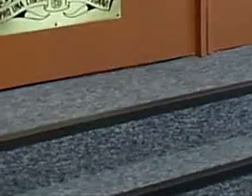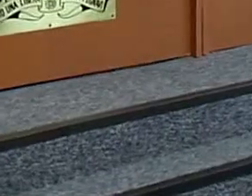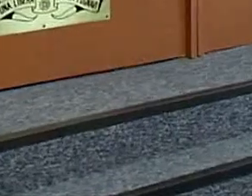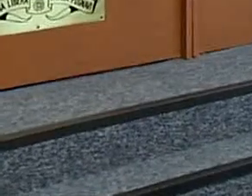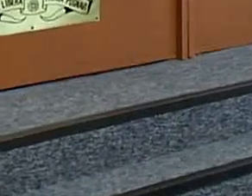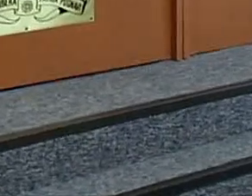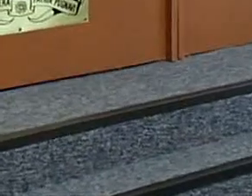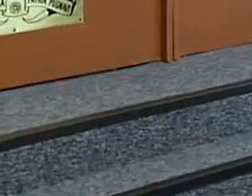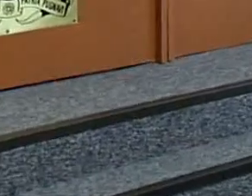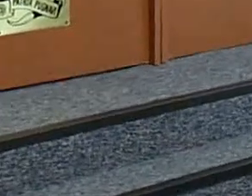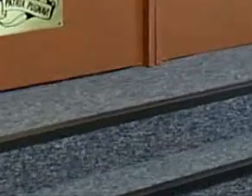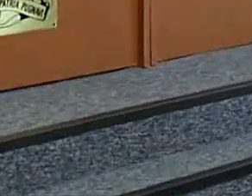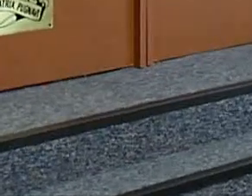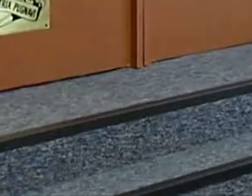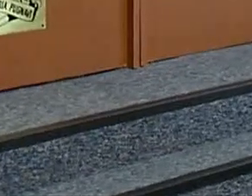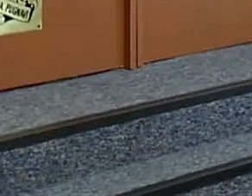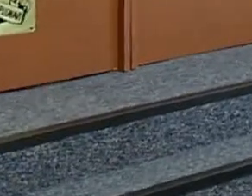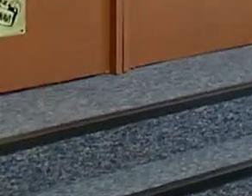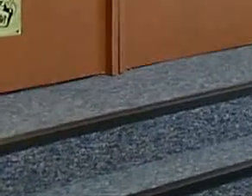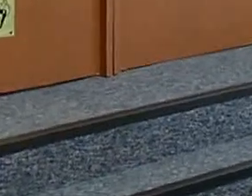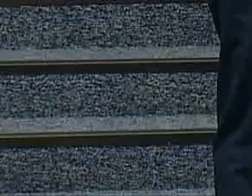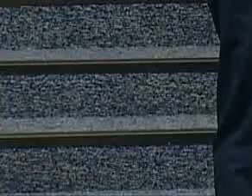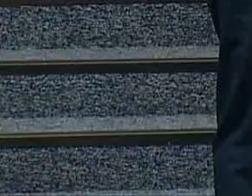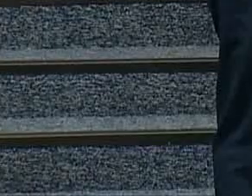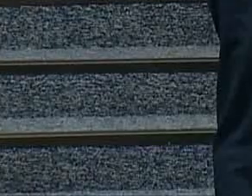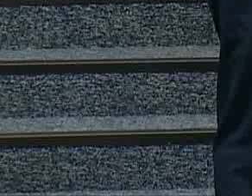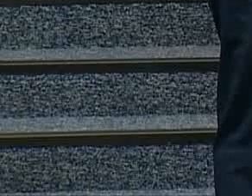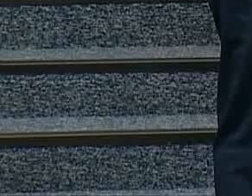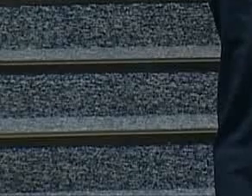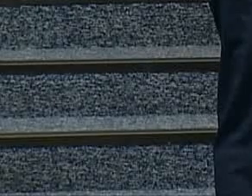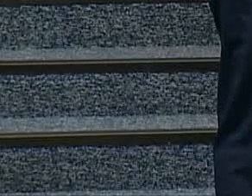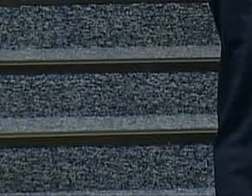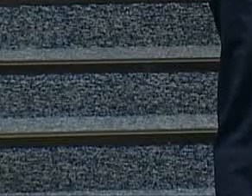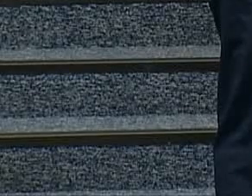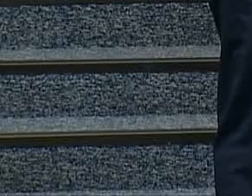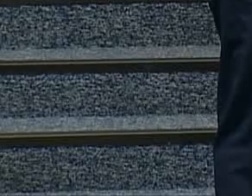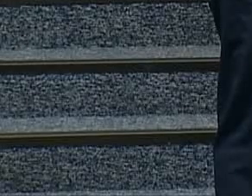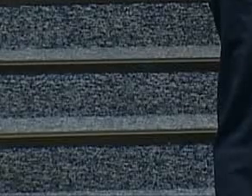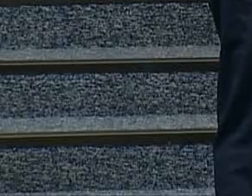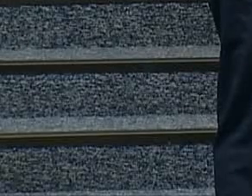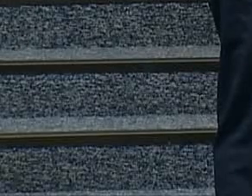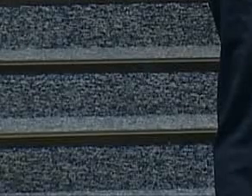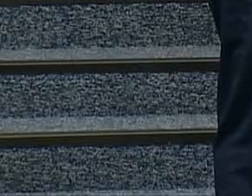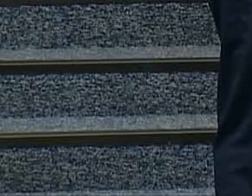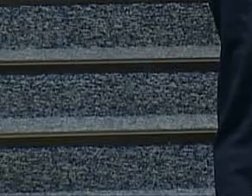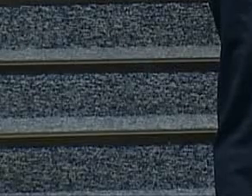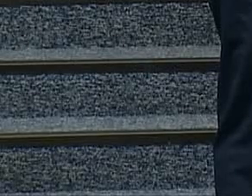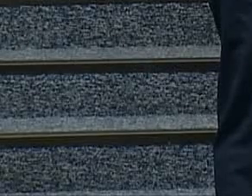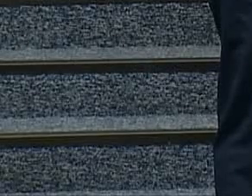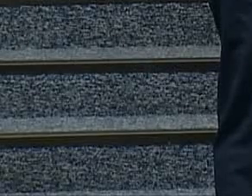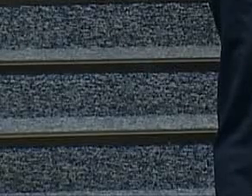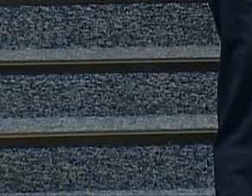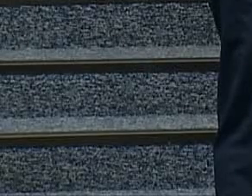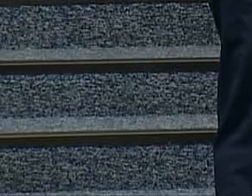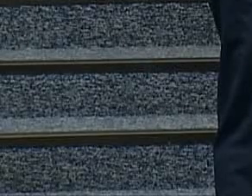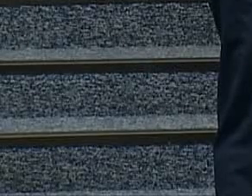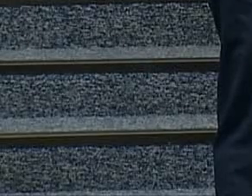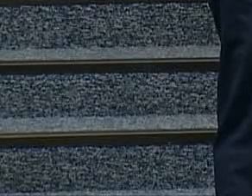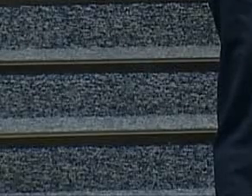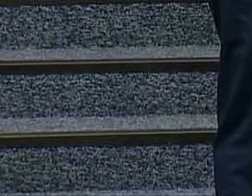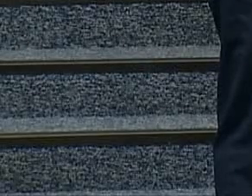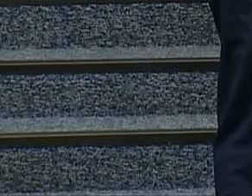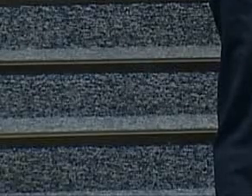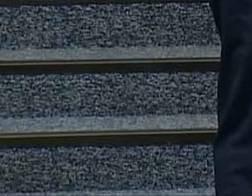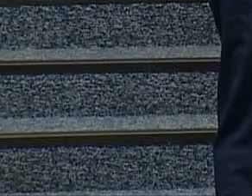congratulações. Doutor Rômulo, que é uma pessoa... Já conhece eu desde criança, morador da Vila Fiore lá, né? Mas não é só por